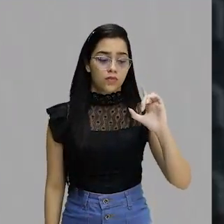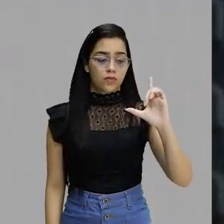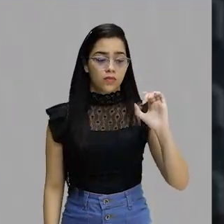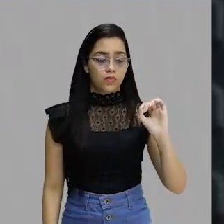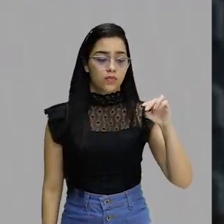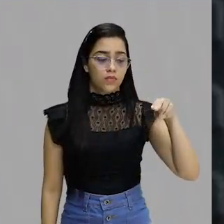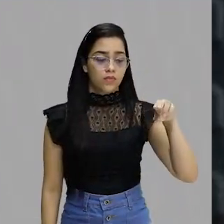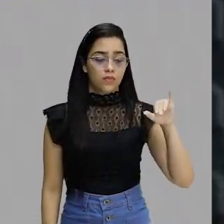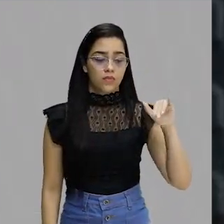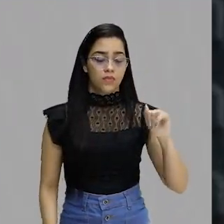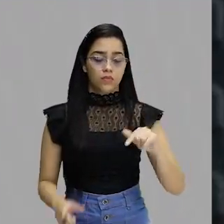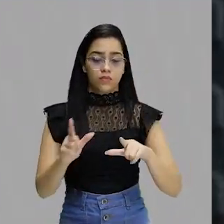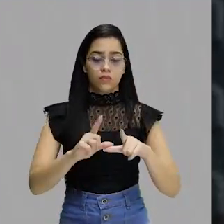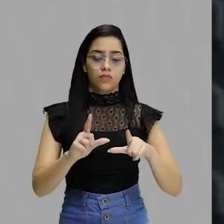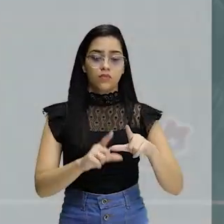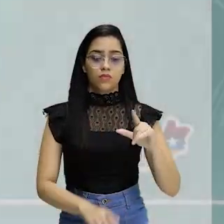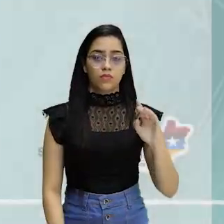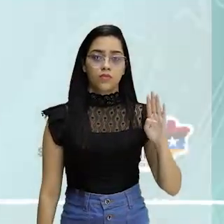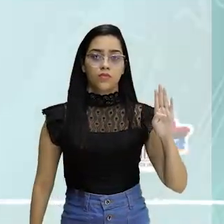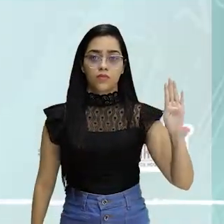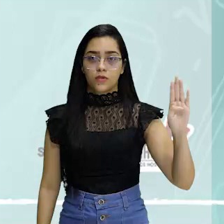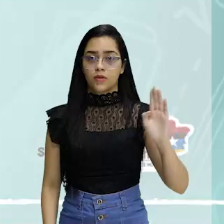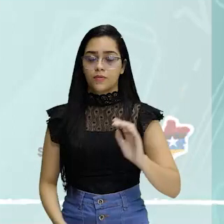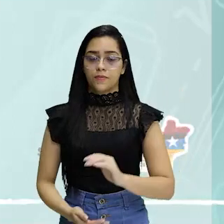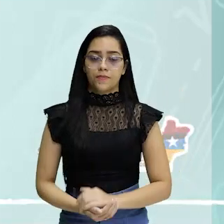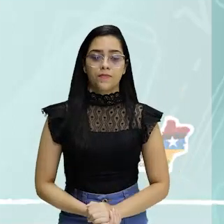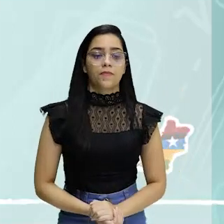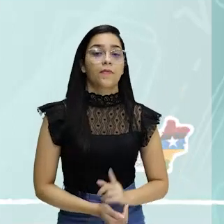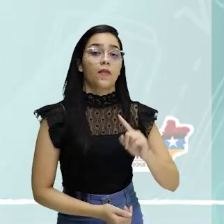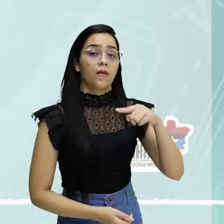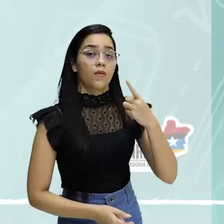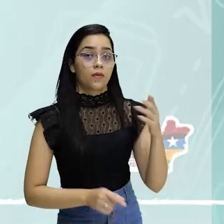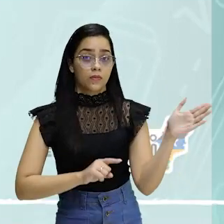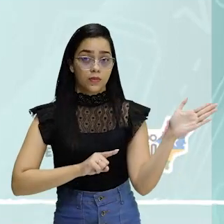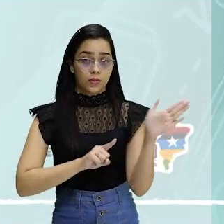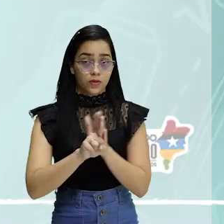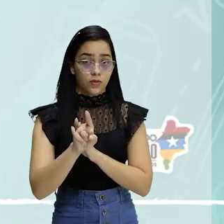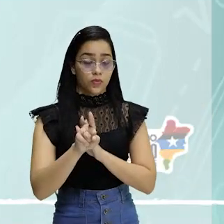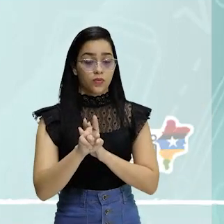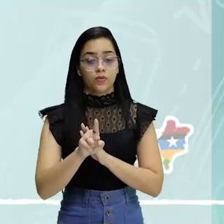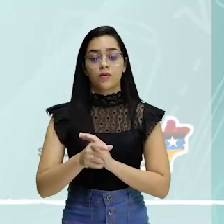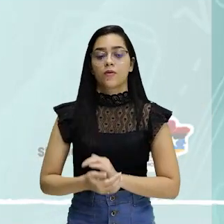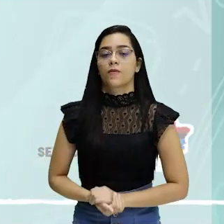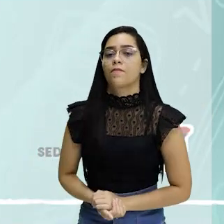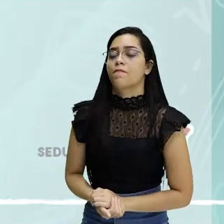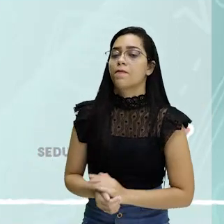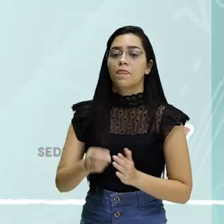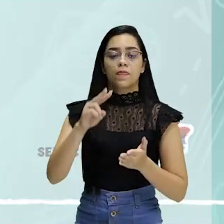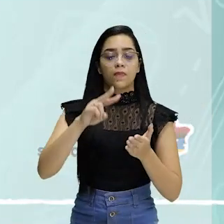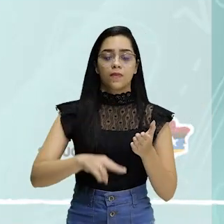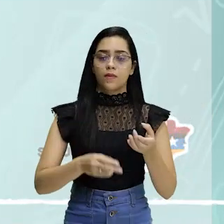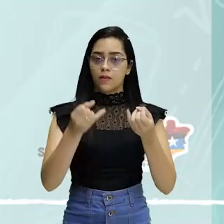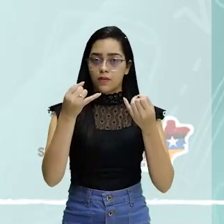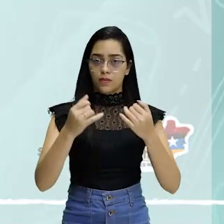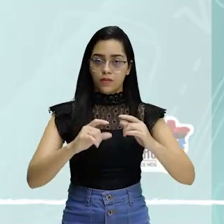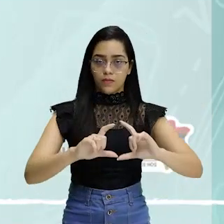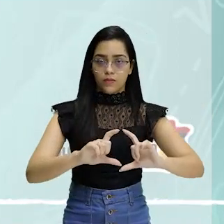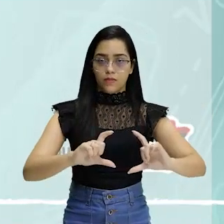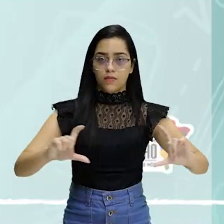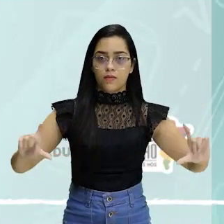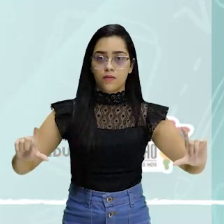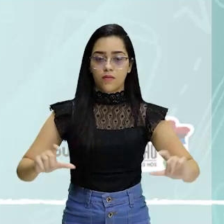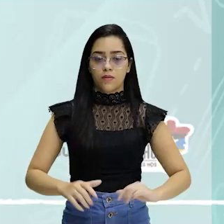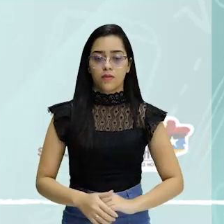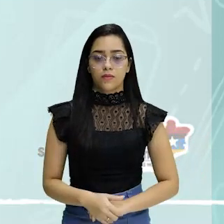Então, alternativa B. Vamos agora para a próxima questão, pessoal. A próxima questão diz o seguinte. Considere